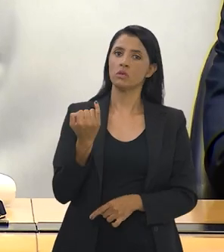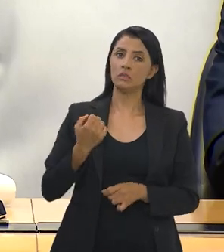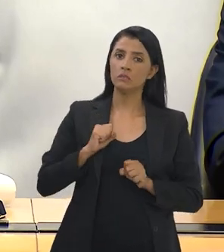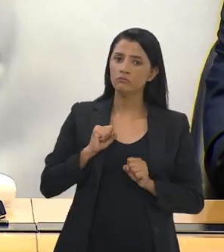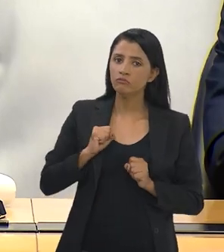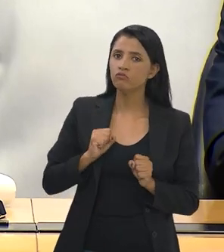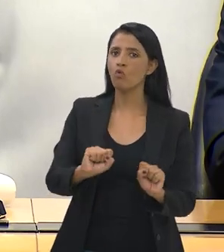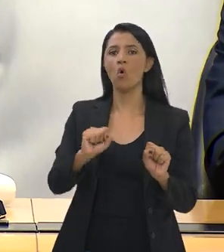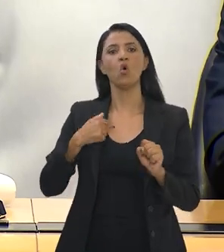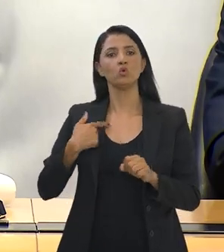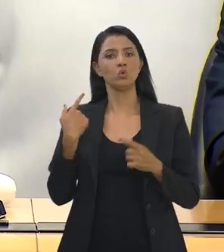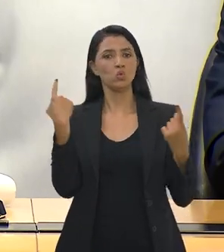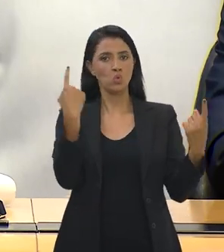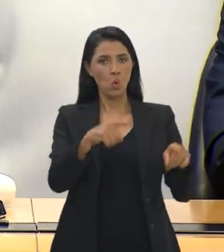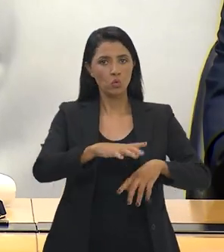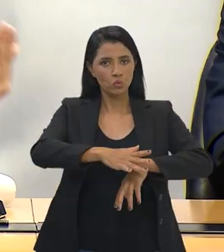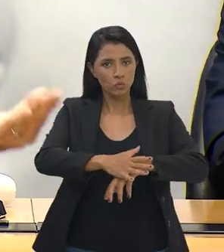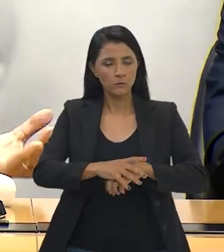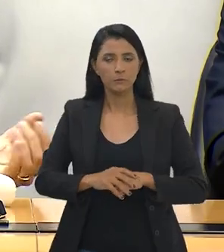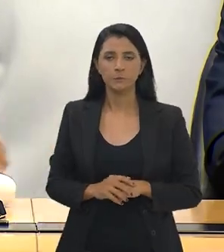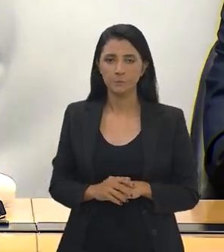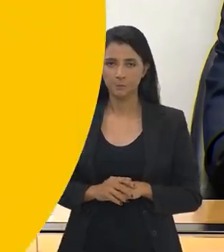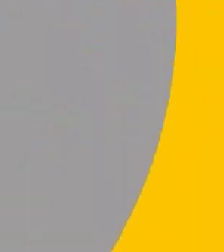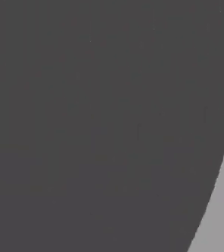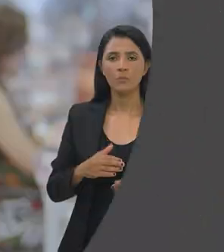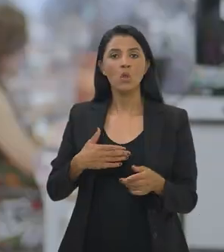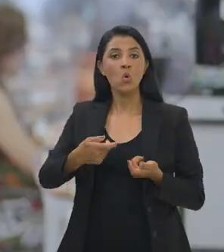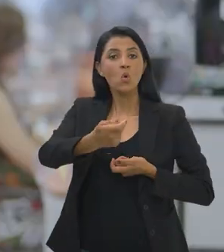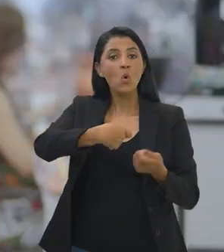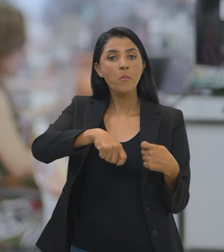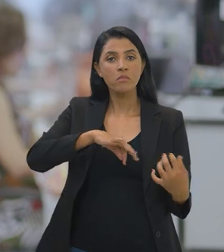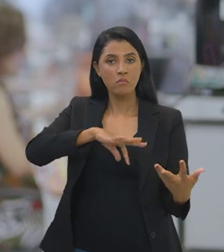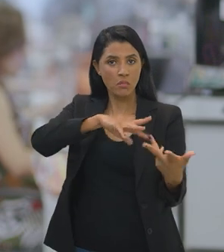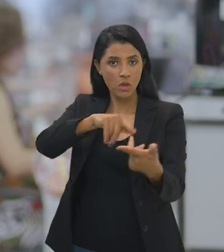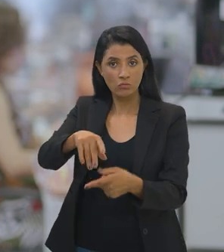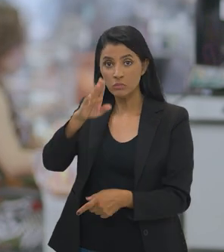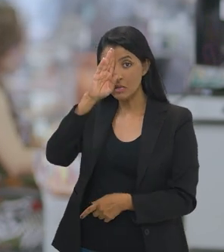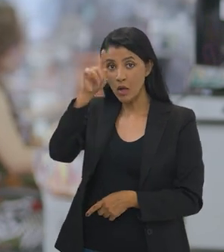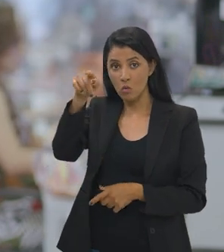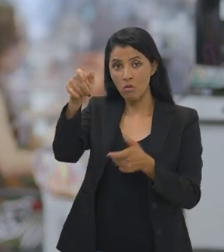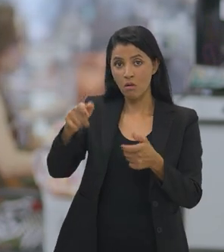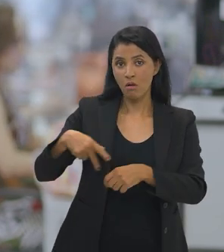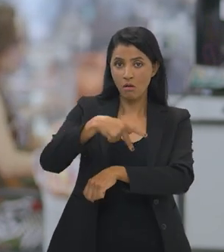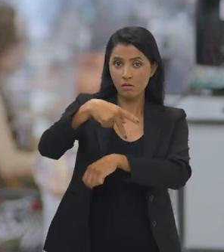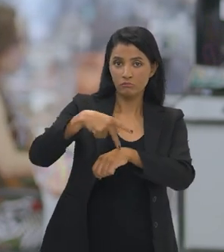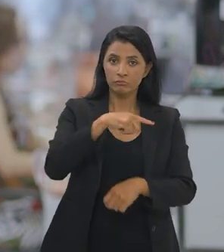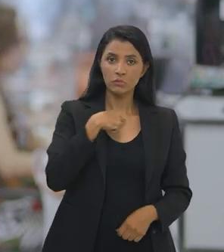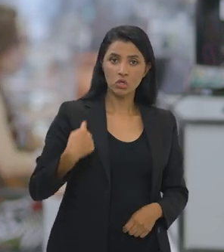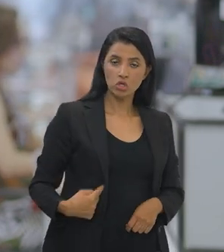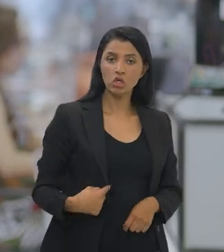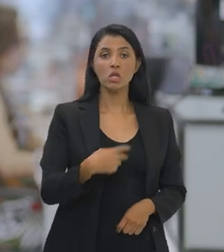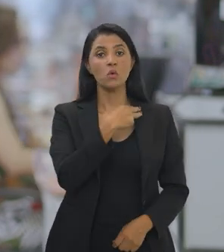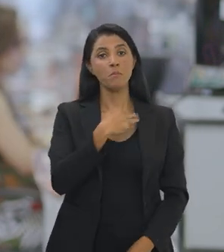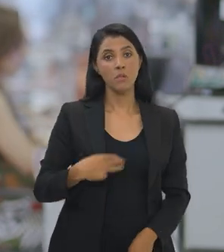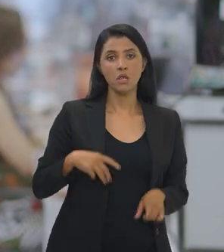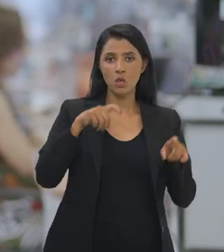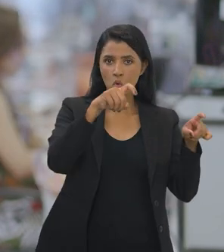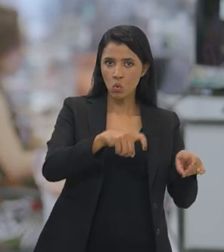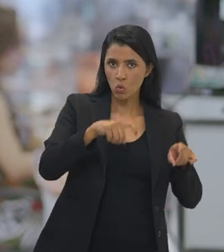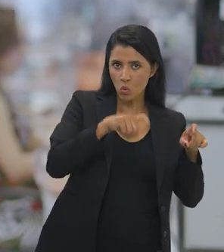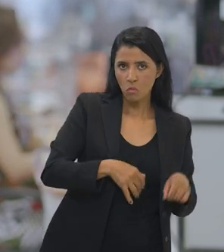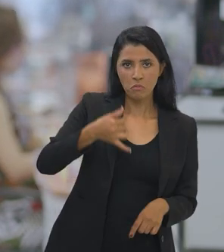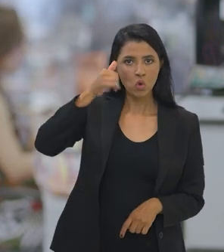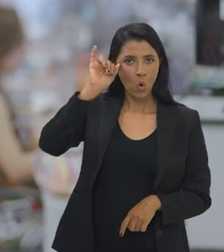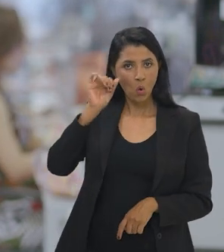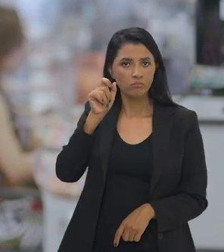de intensificar esforços no combate à doença. Comércio exterior. Direto da China, o ministro da Agricultura e